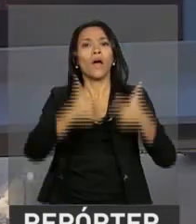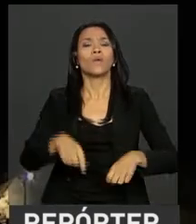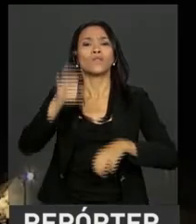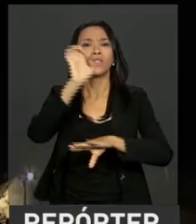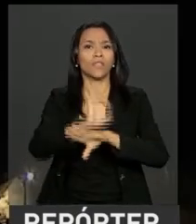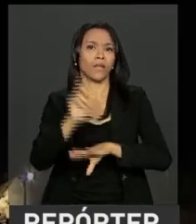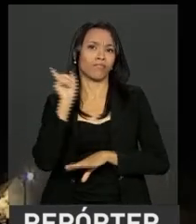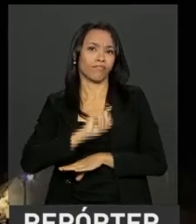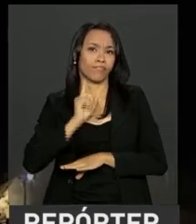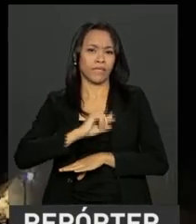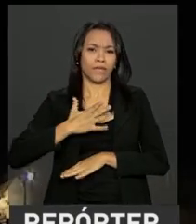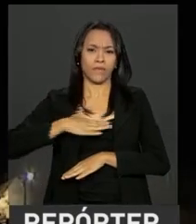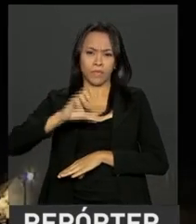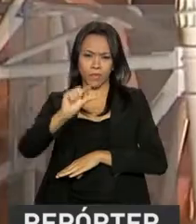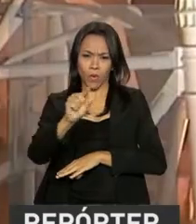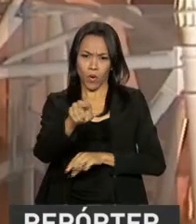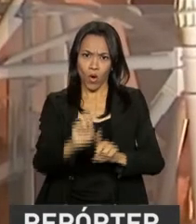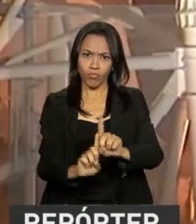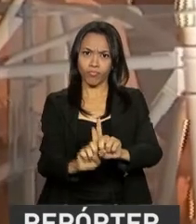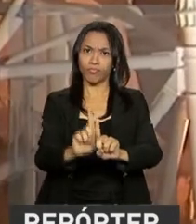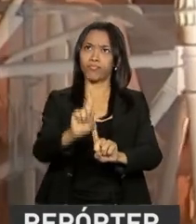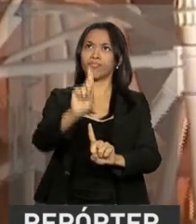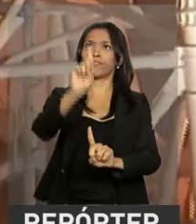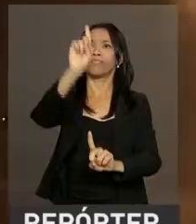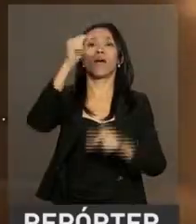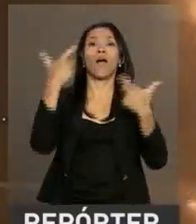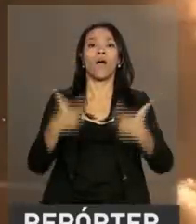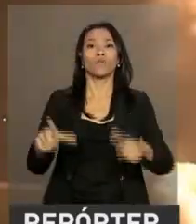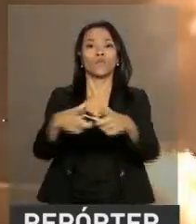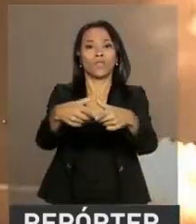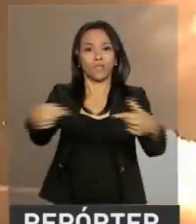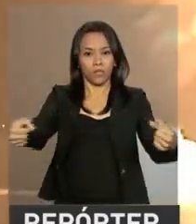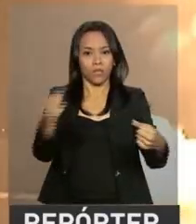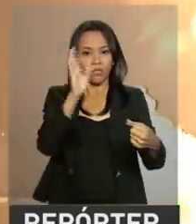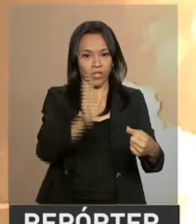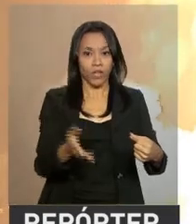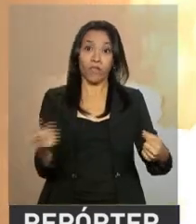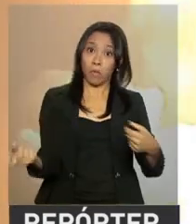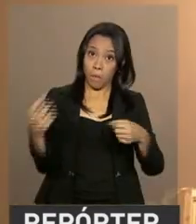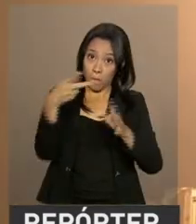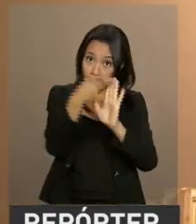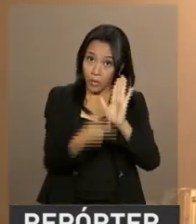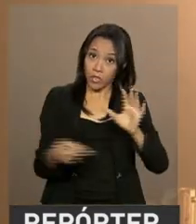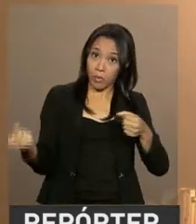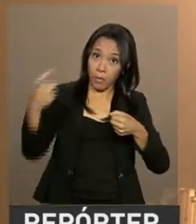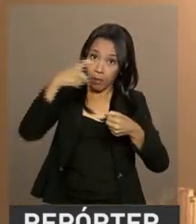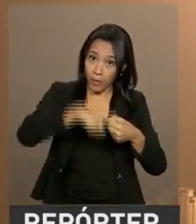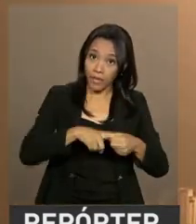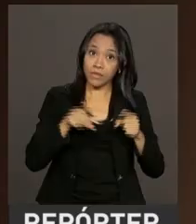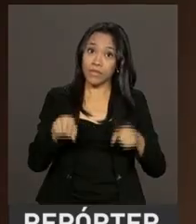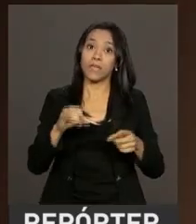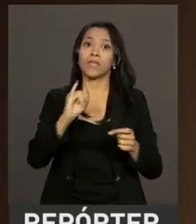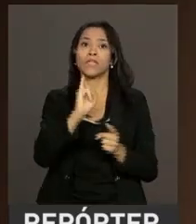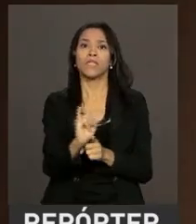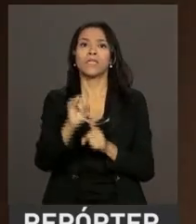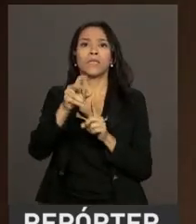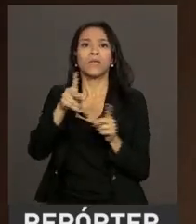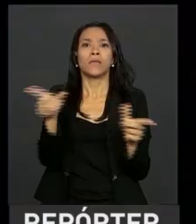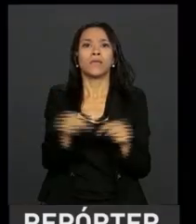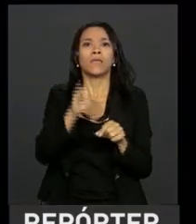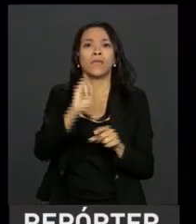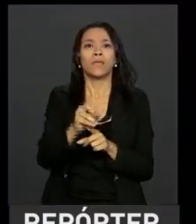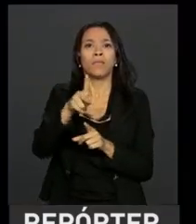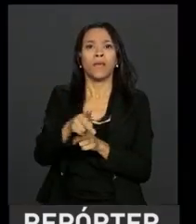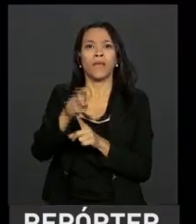em um centro espacial do japão o projeto foi desenvolvido em parceria com instituto nacional de pesquisas espaciais